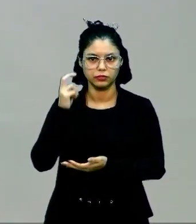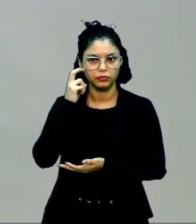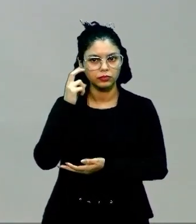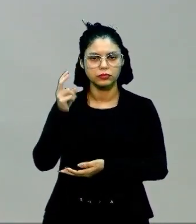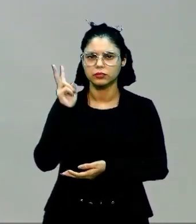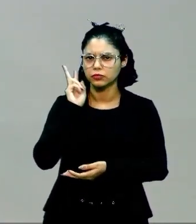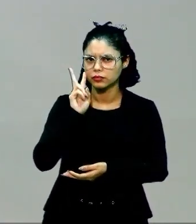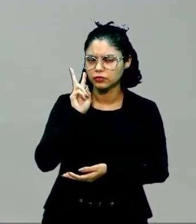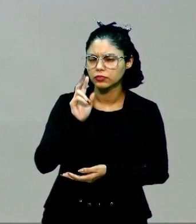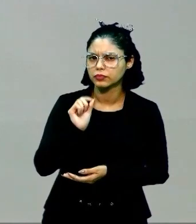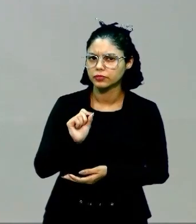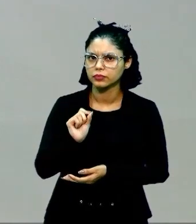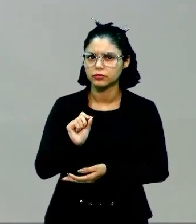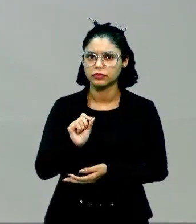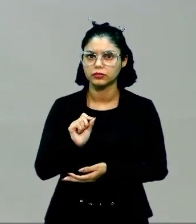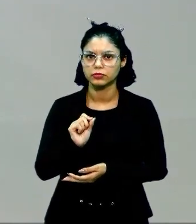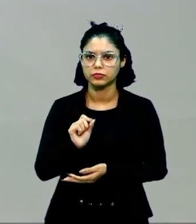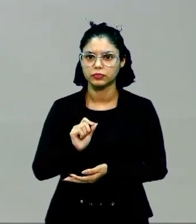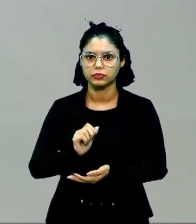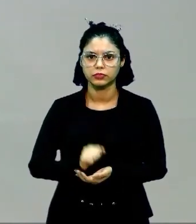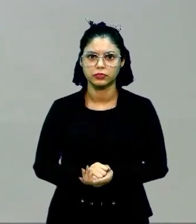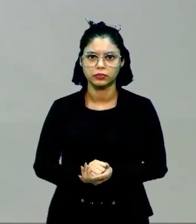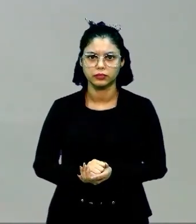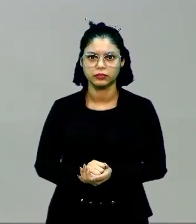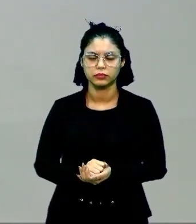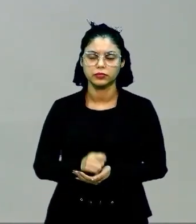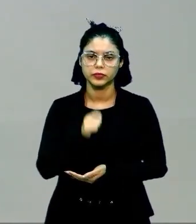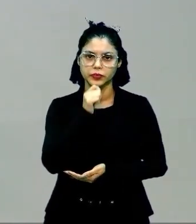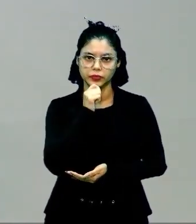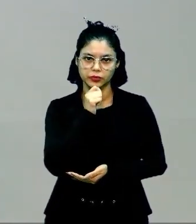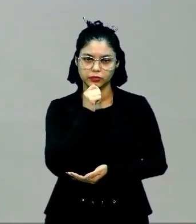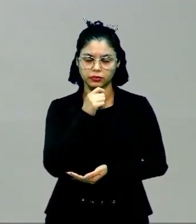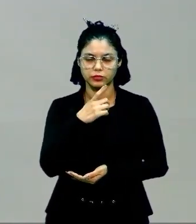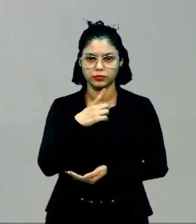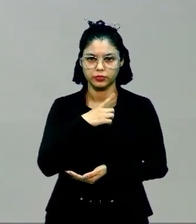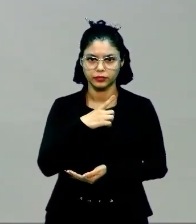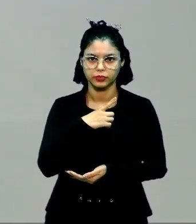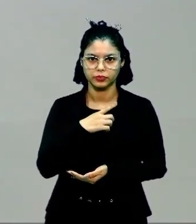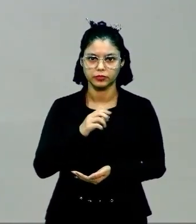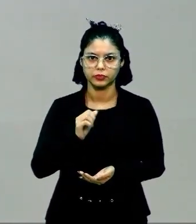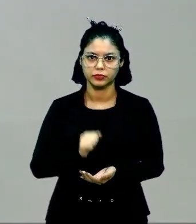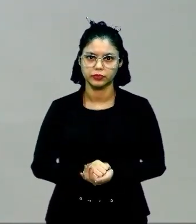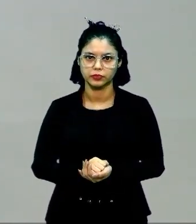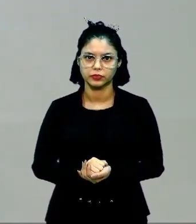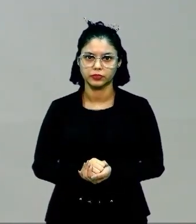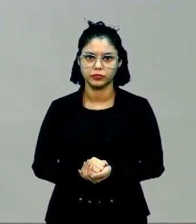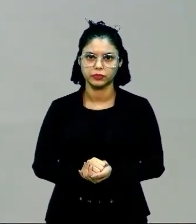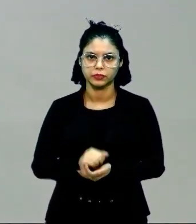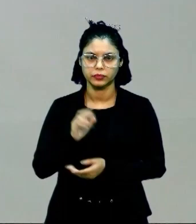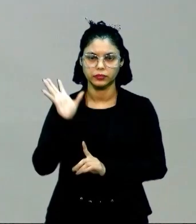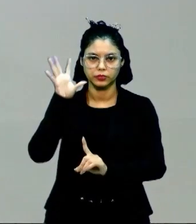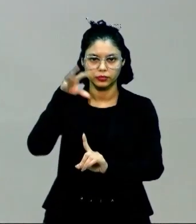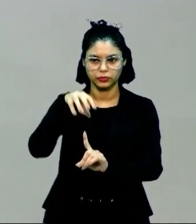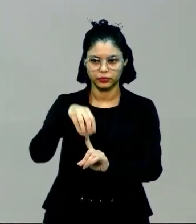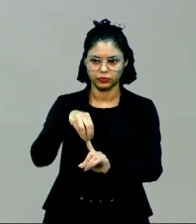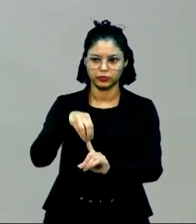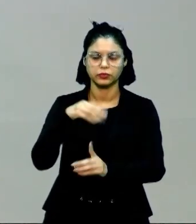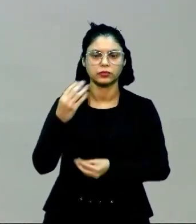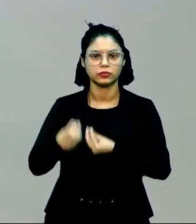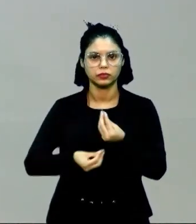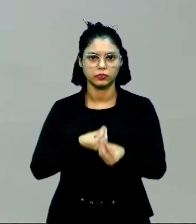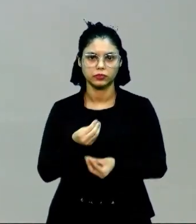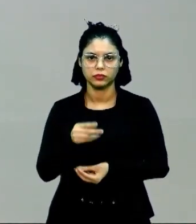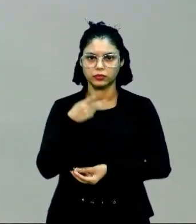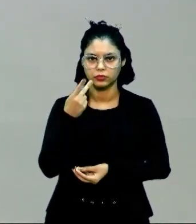lembra o que é esse relativismo cultural? E ainda tem o outro termo, etnocentrismo, que, conforme